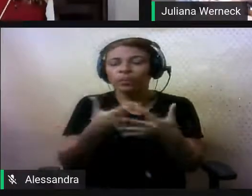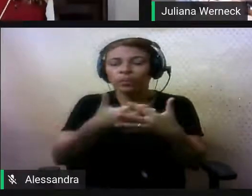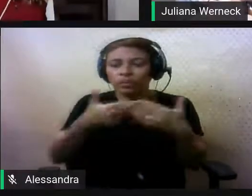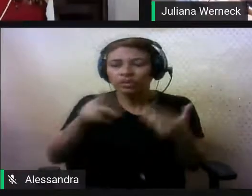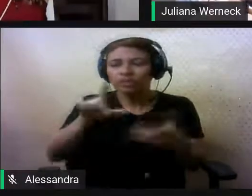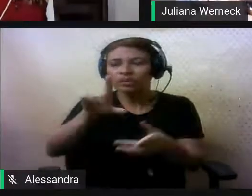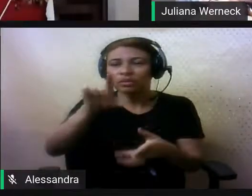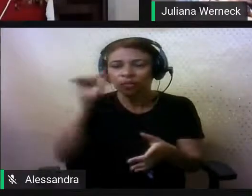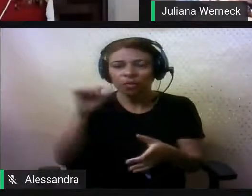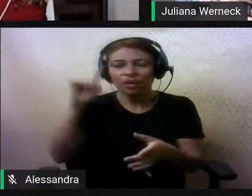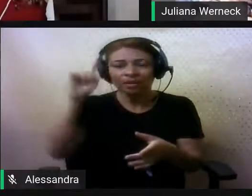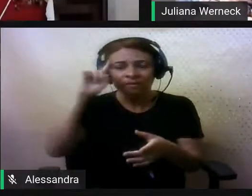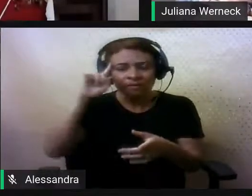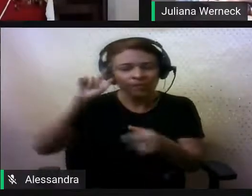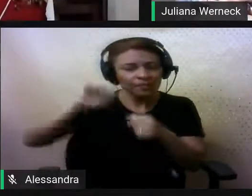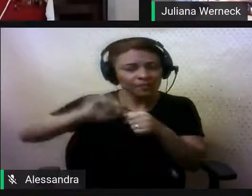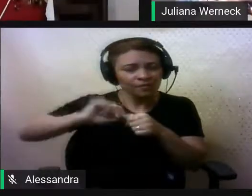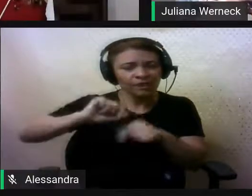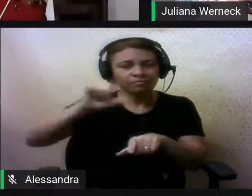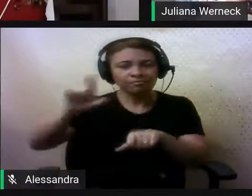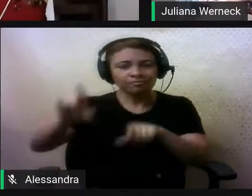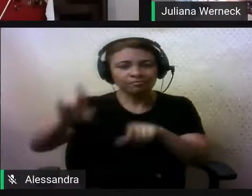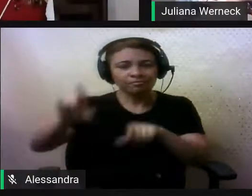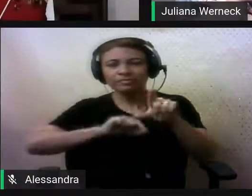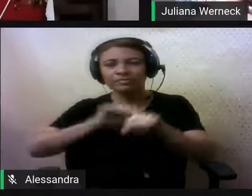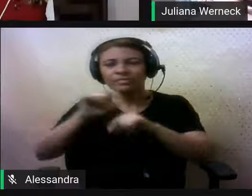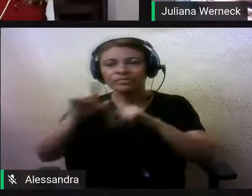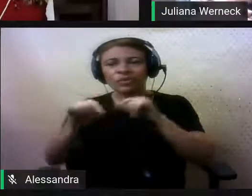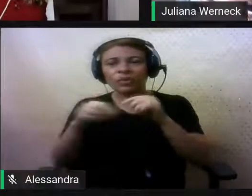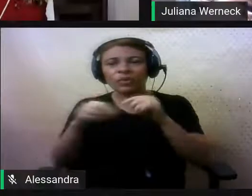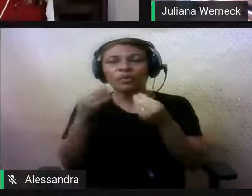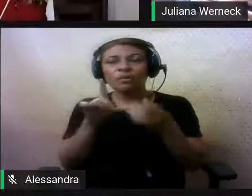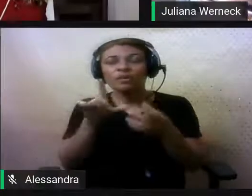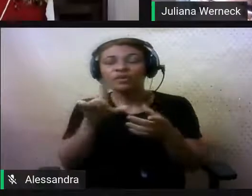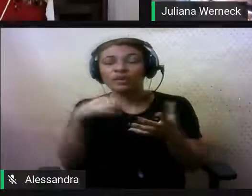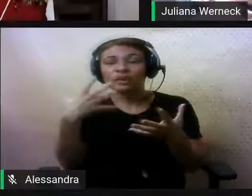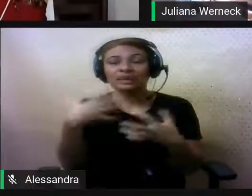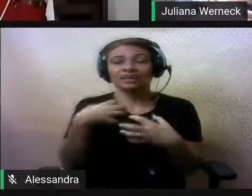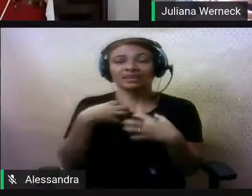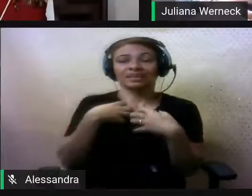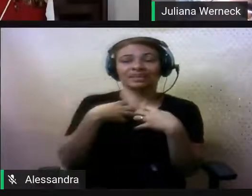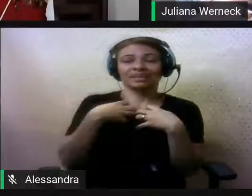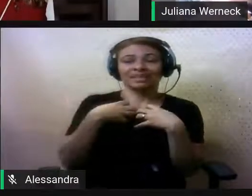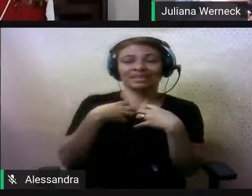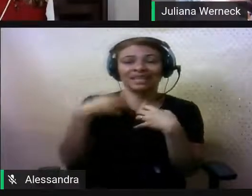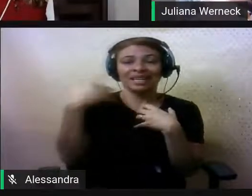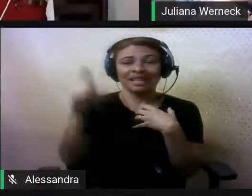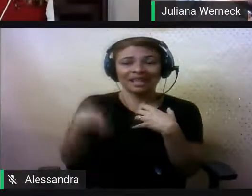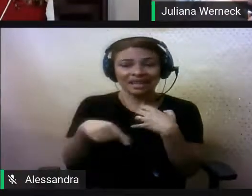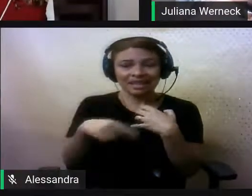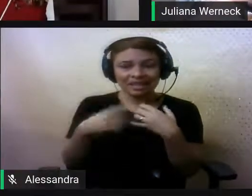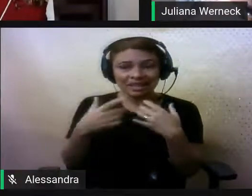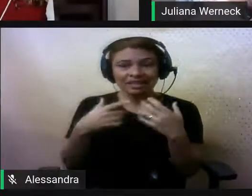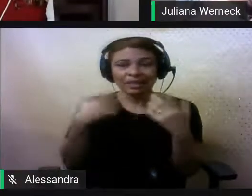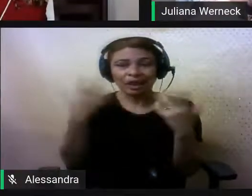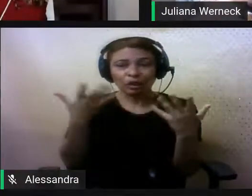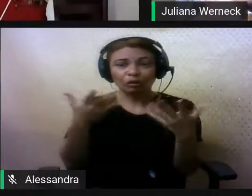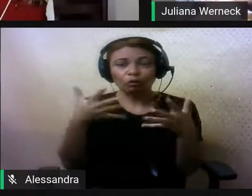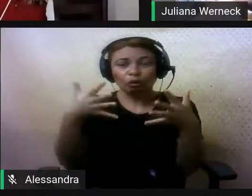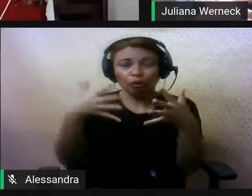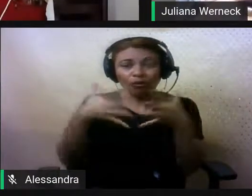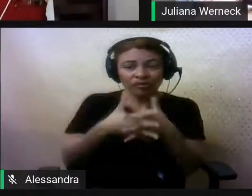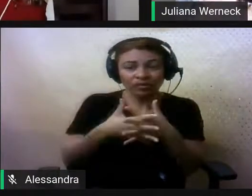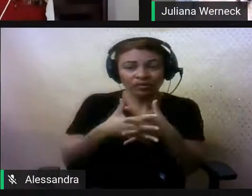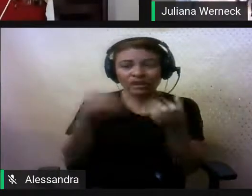gente faz todos os dias, né? Como eu vou escolher reagir a uma situação de conflito de